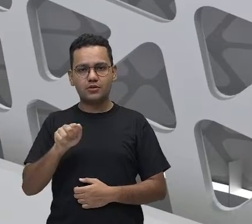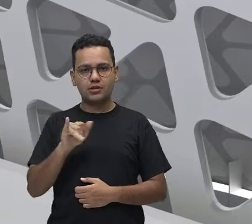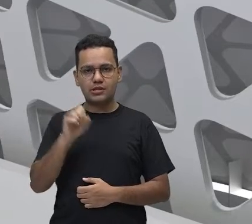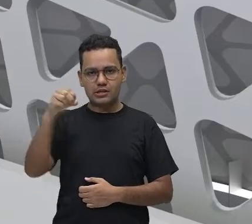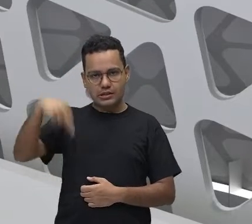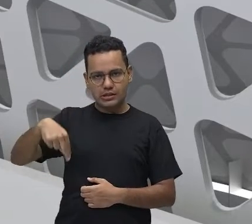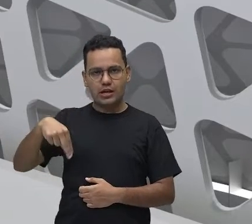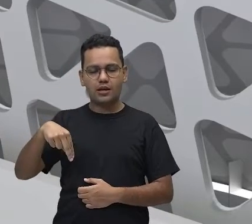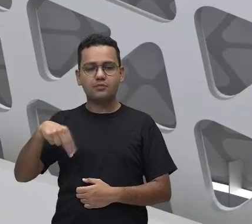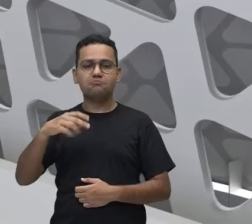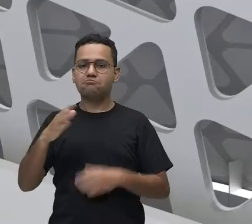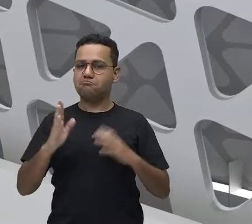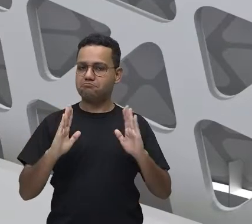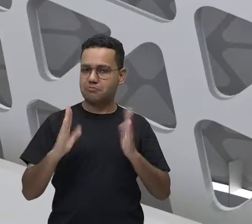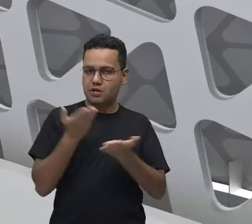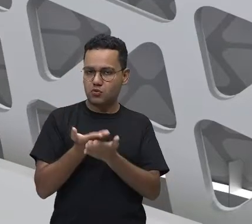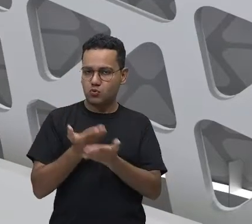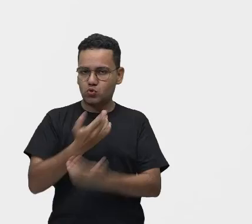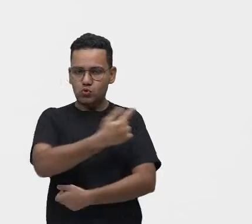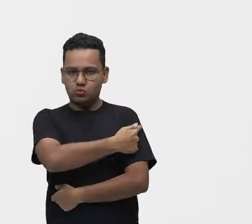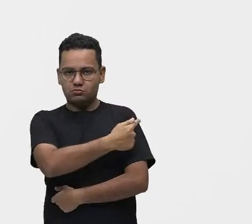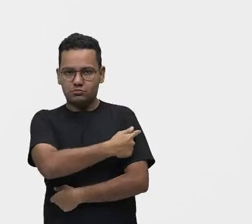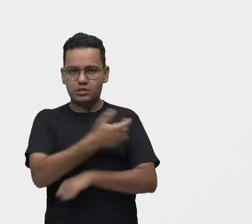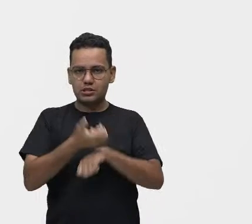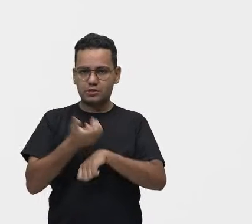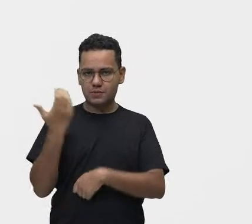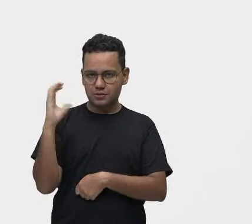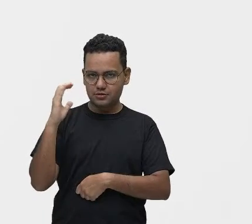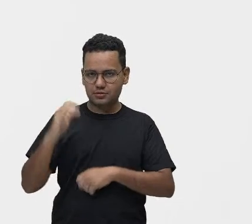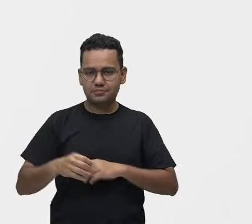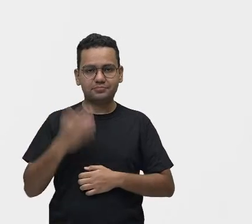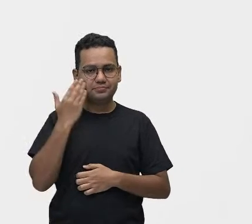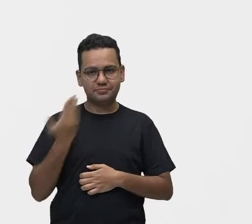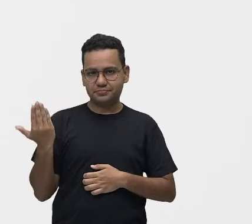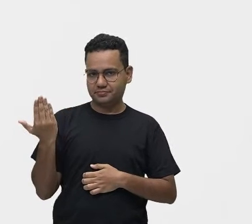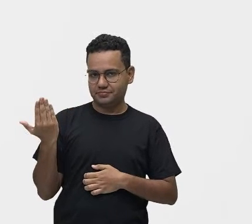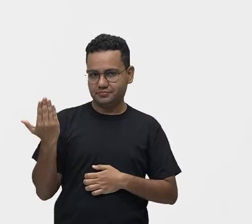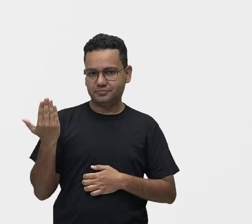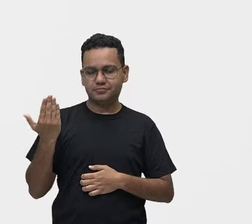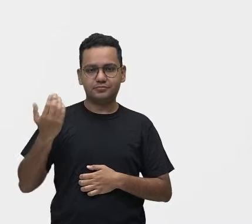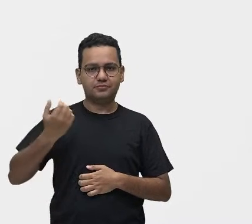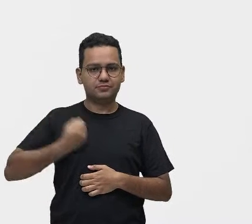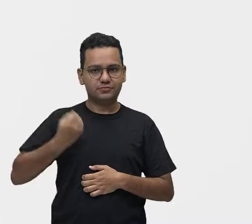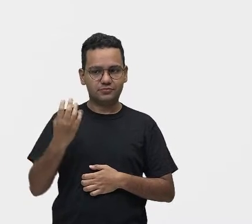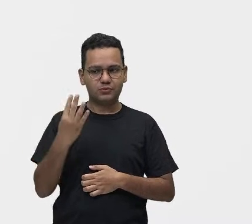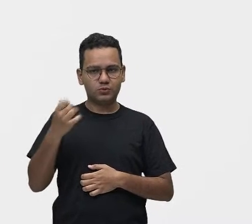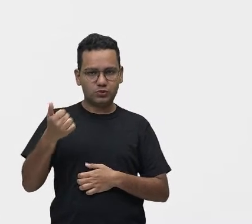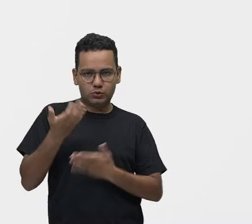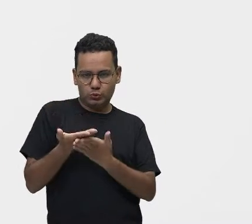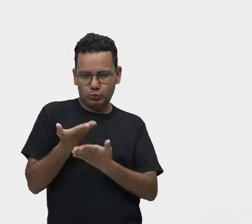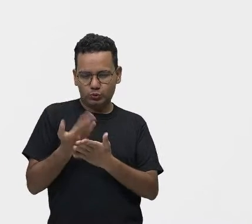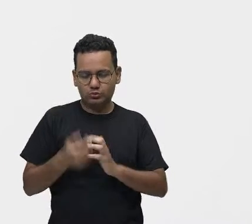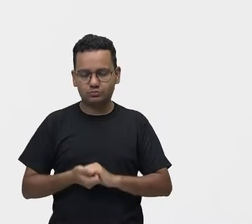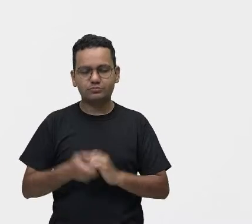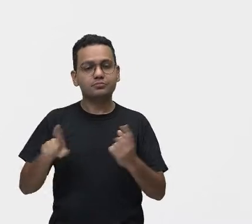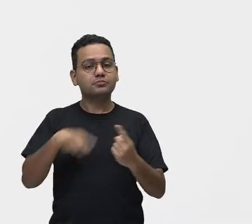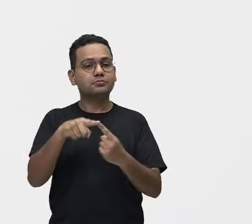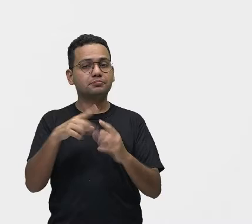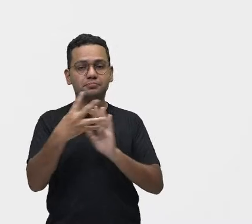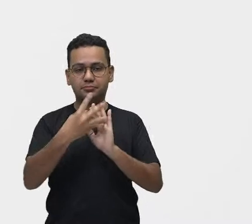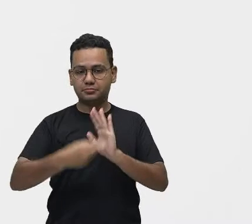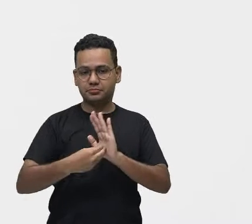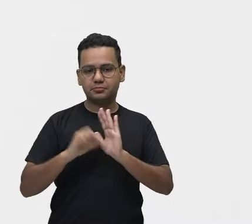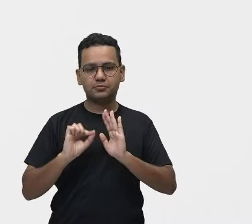Jardino, 7º ano de Ciências. Vejam aí o assunto da aula 41, né? Objeto de